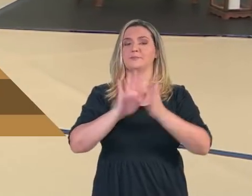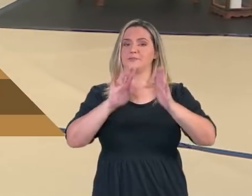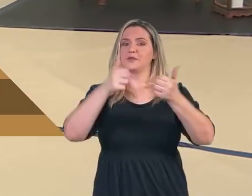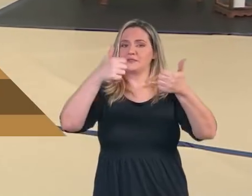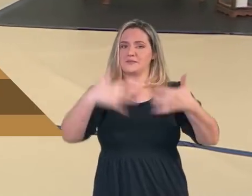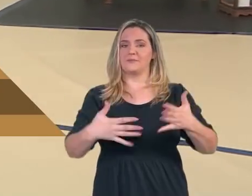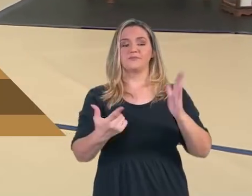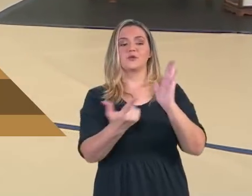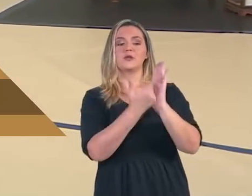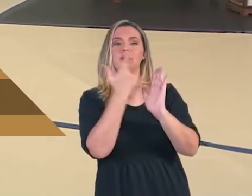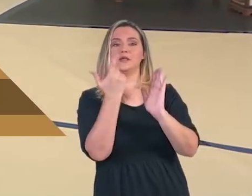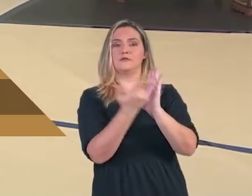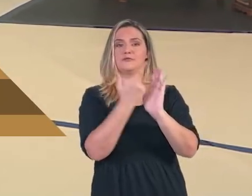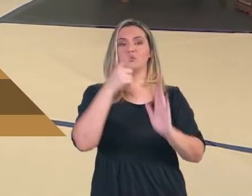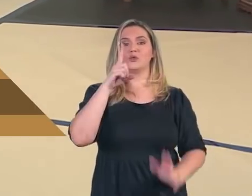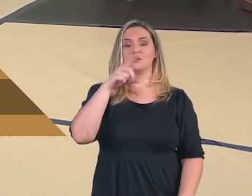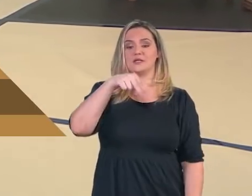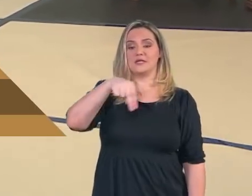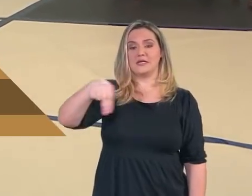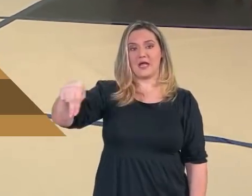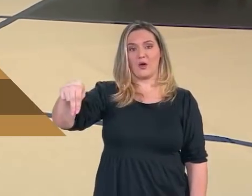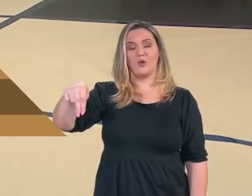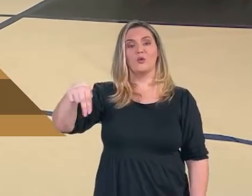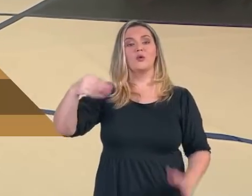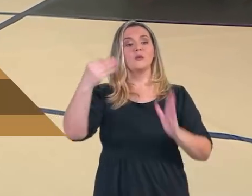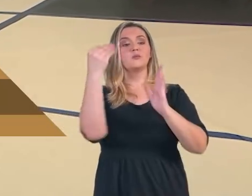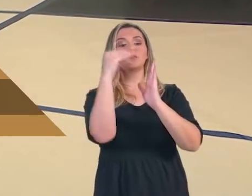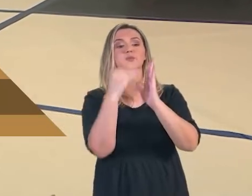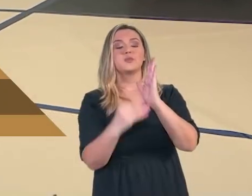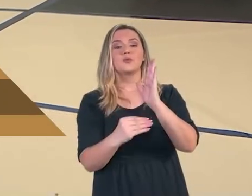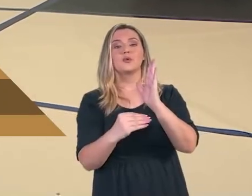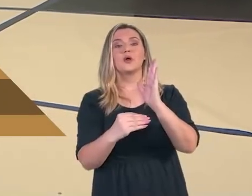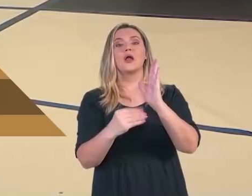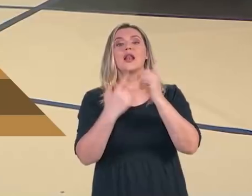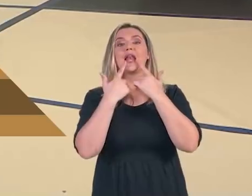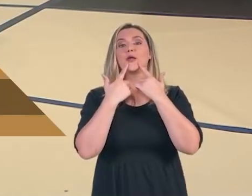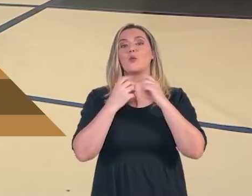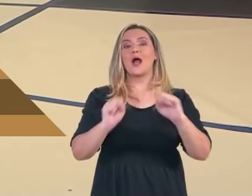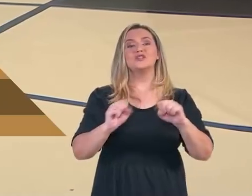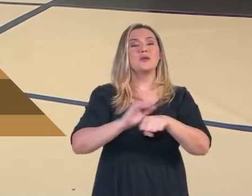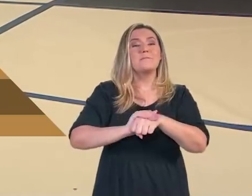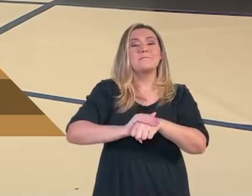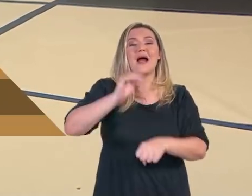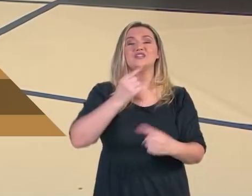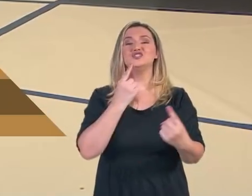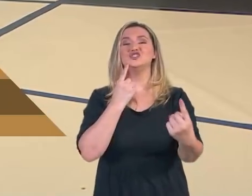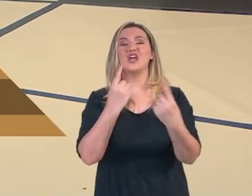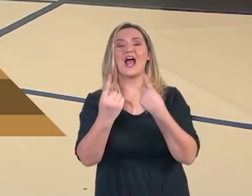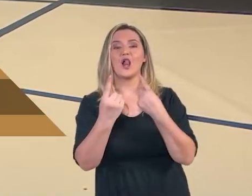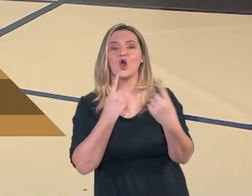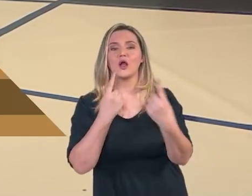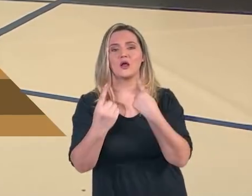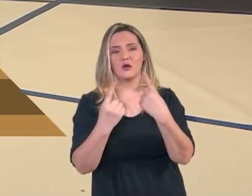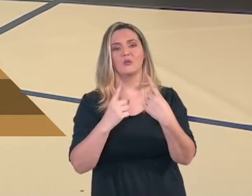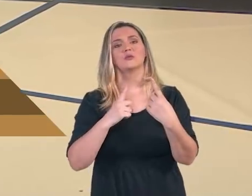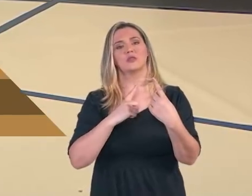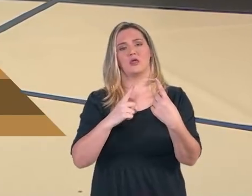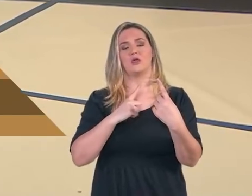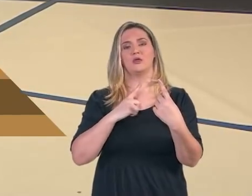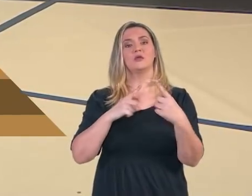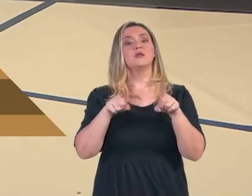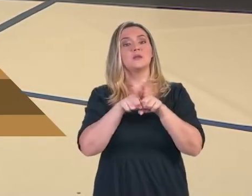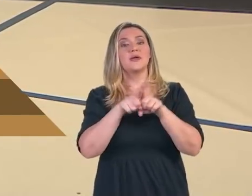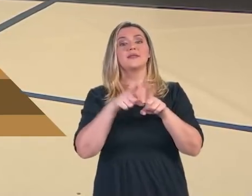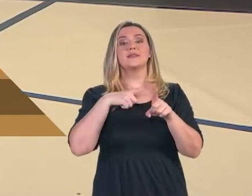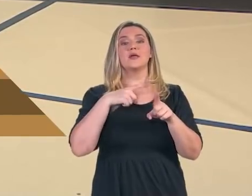está na Bíblia é o mais dialogal de todos os livros do Antigo Testamento. A linguagem de Daniel é inclusiva e demonstra,